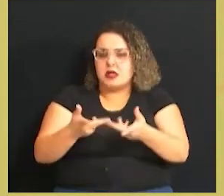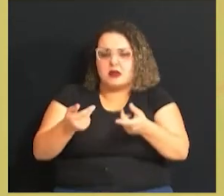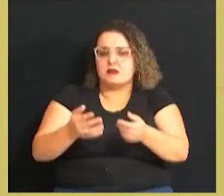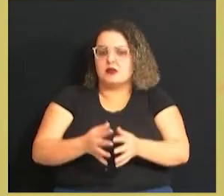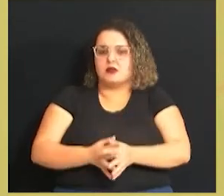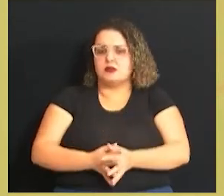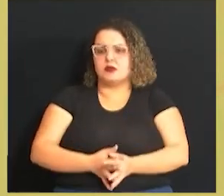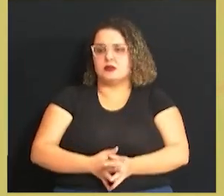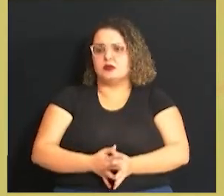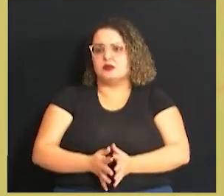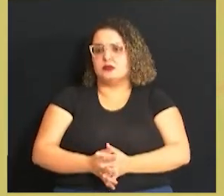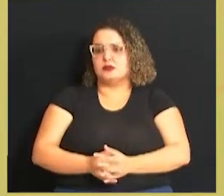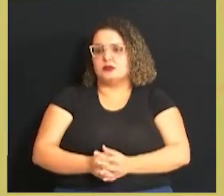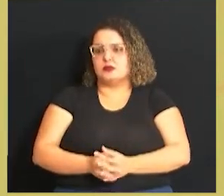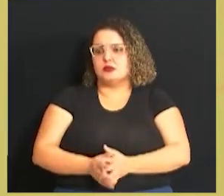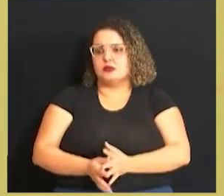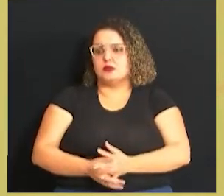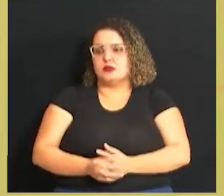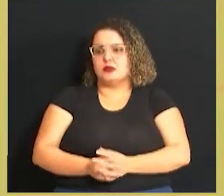eu achei fantástico.